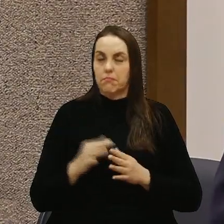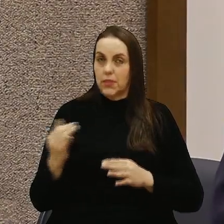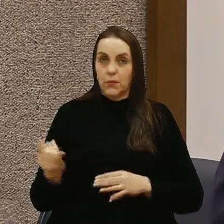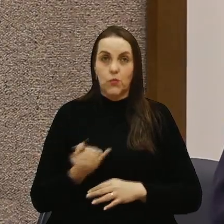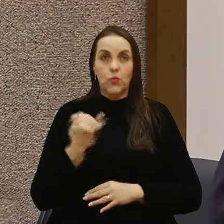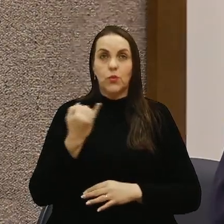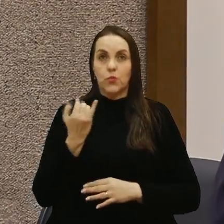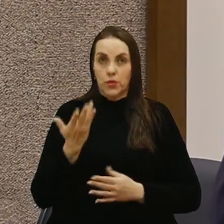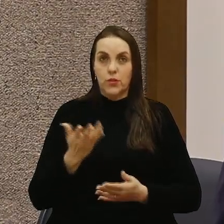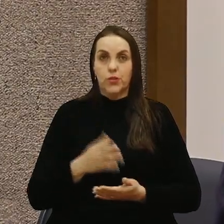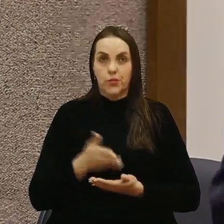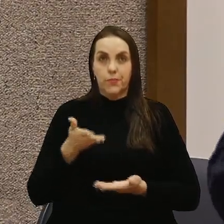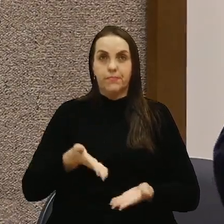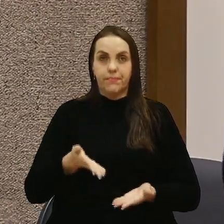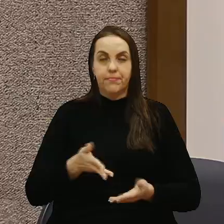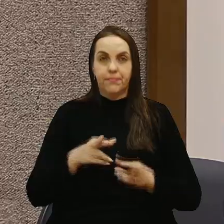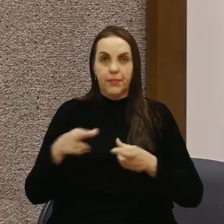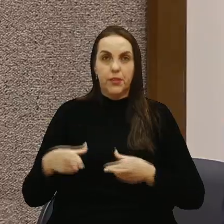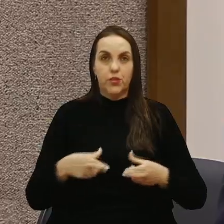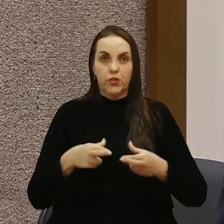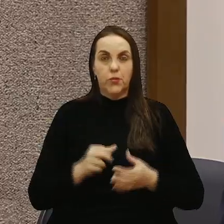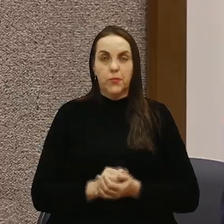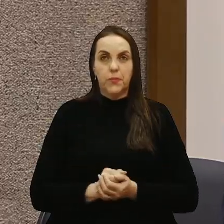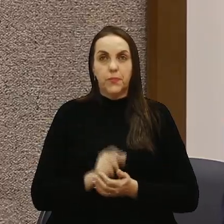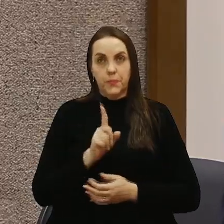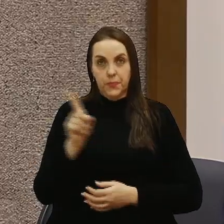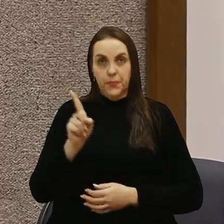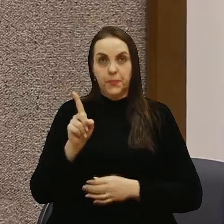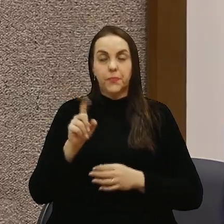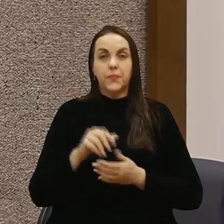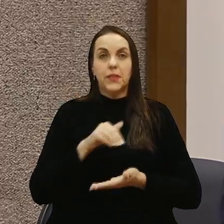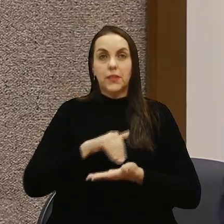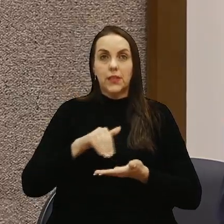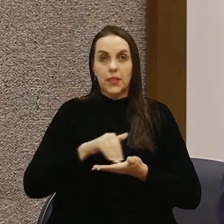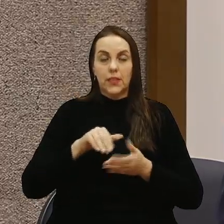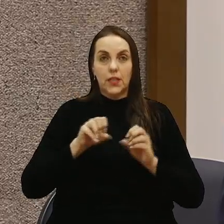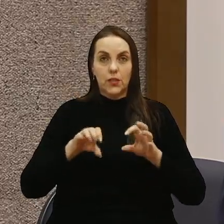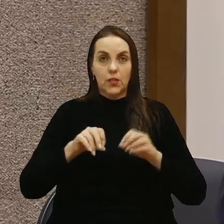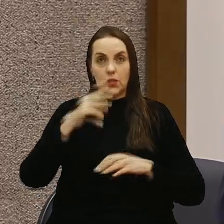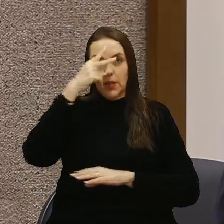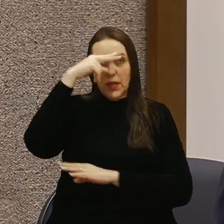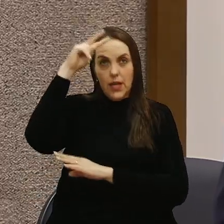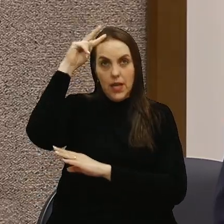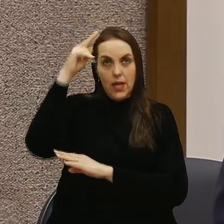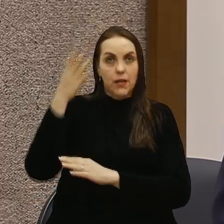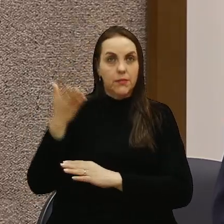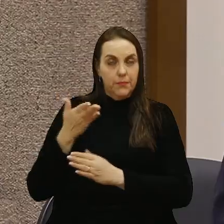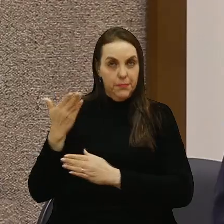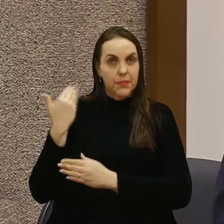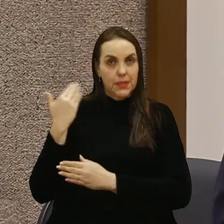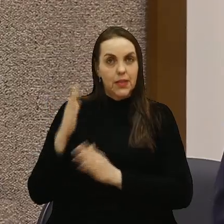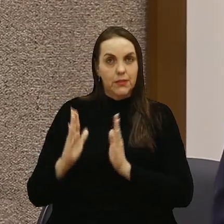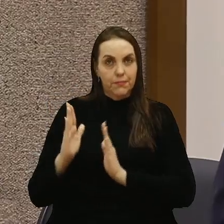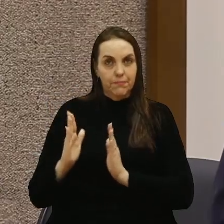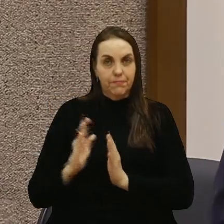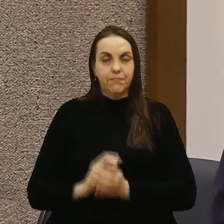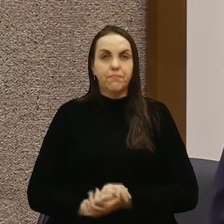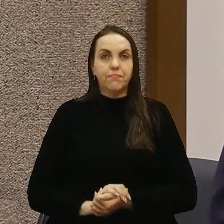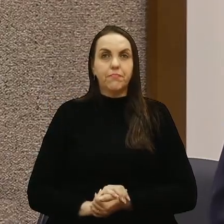águas. Estava lá o secretário de Educação, Edson da Rosa, da época, estava lá